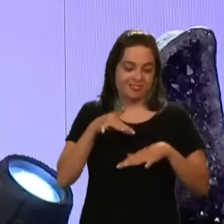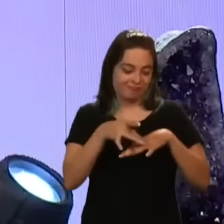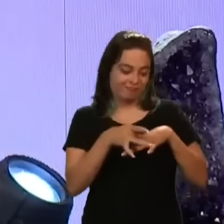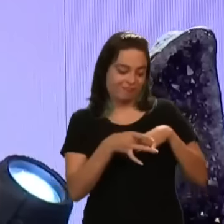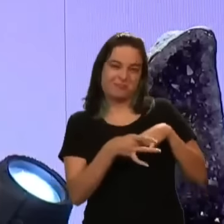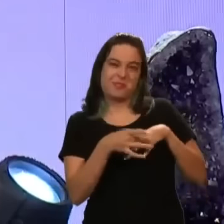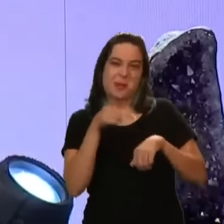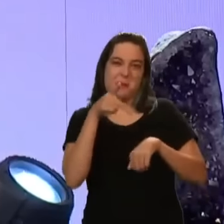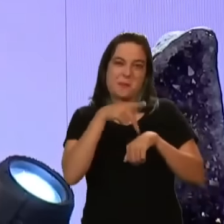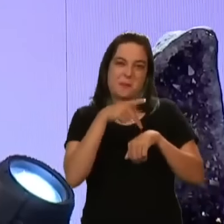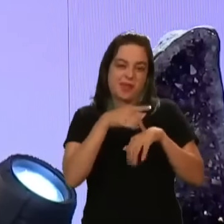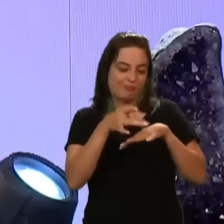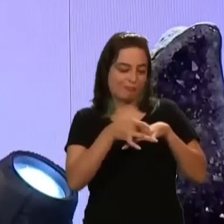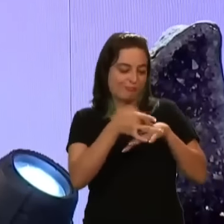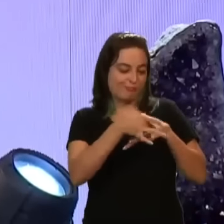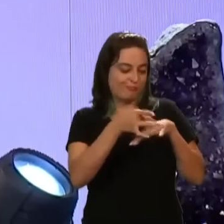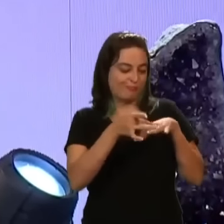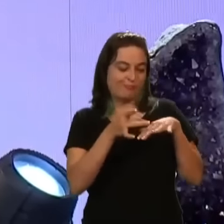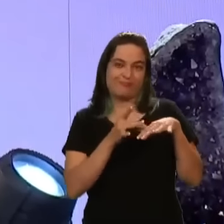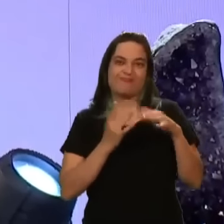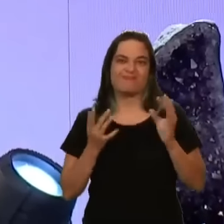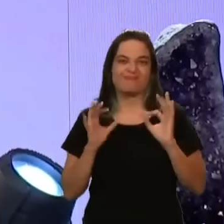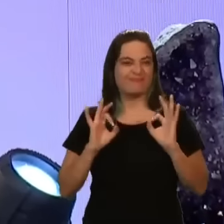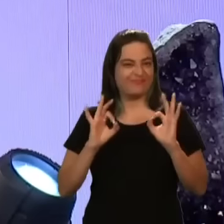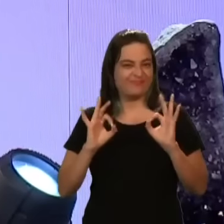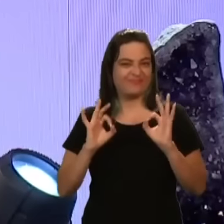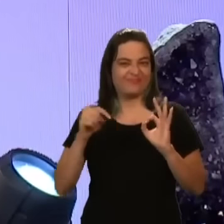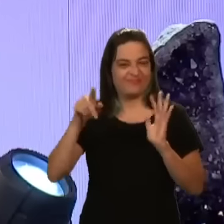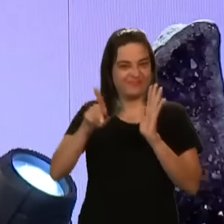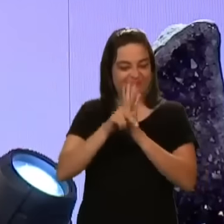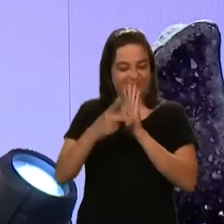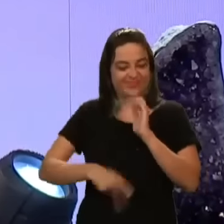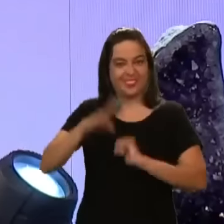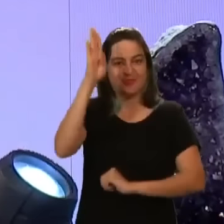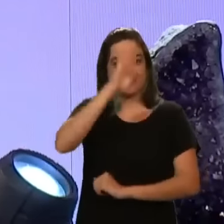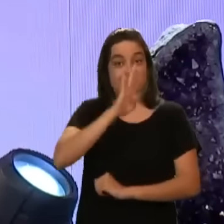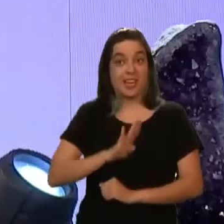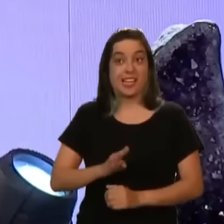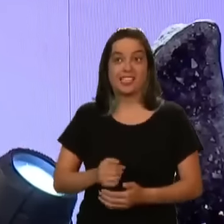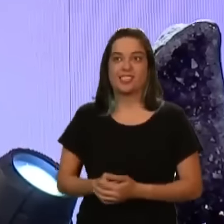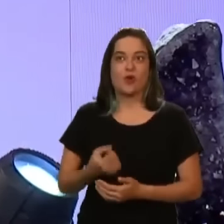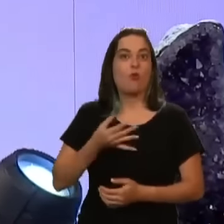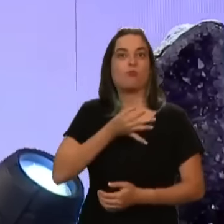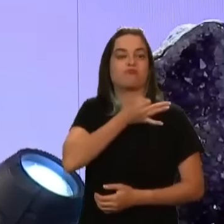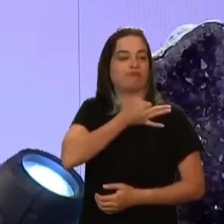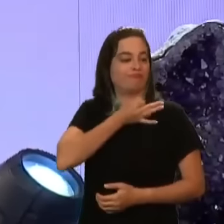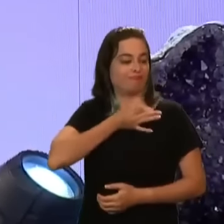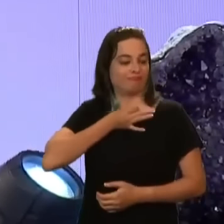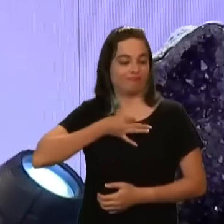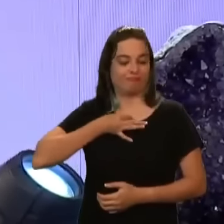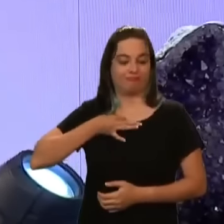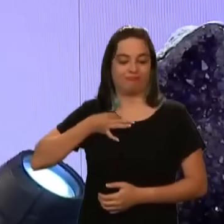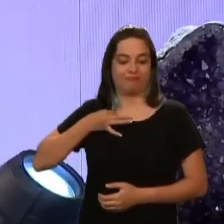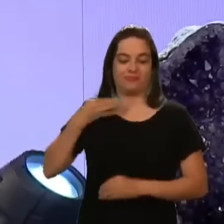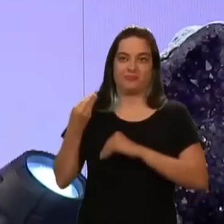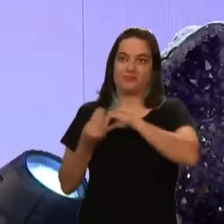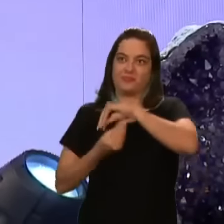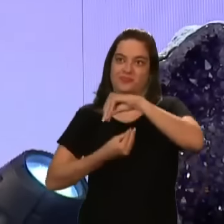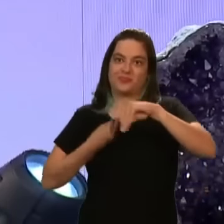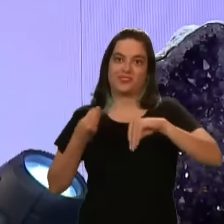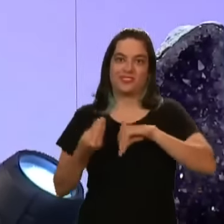cada? Eu já fiquei com essa ideia. Não, já pensou? Aqui, fazer um colar bem brasileiro, aí você vai fazer um